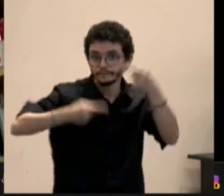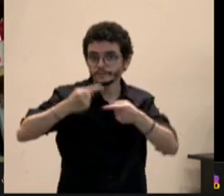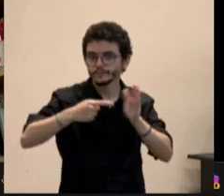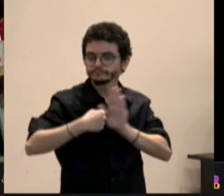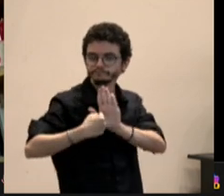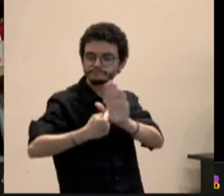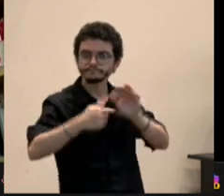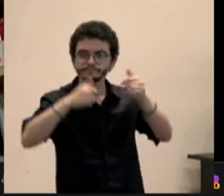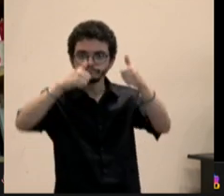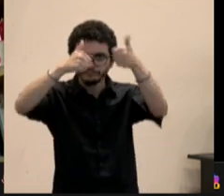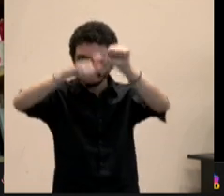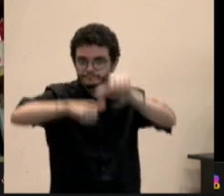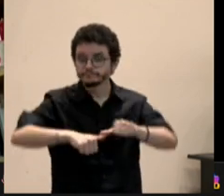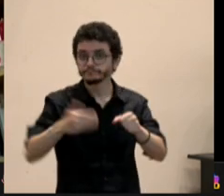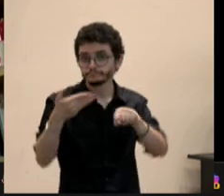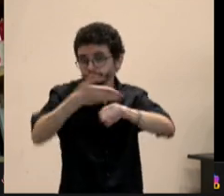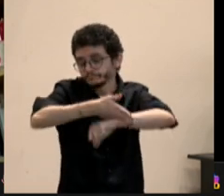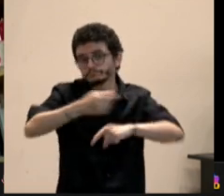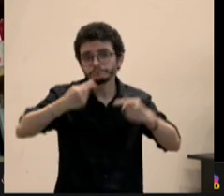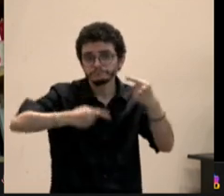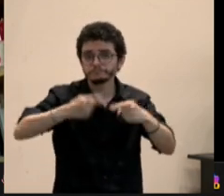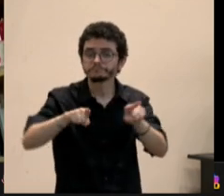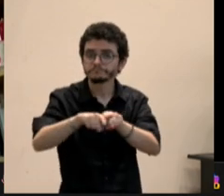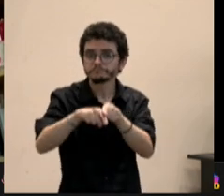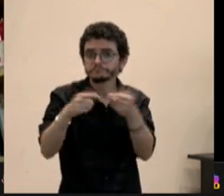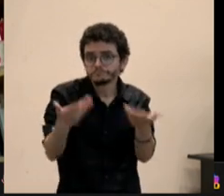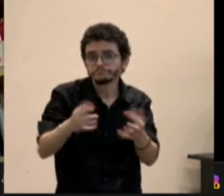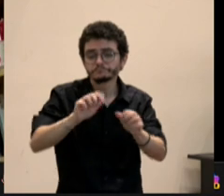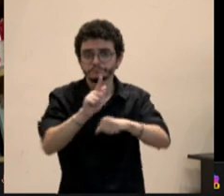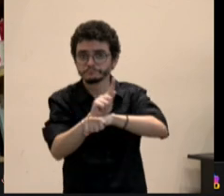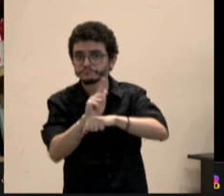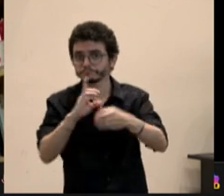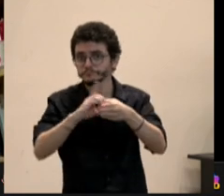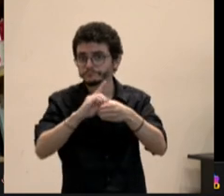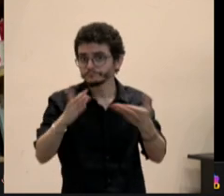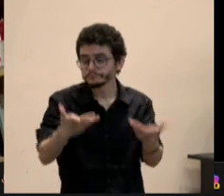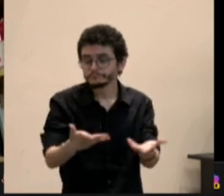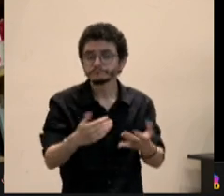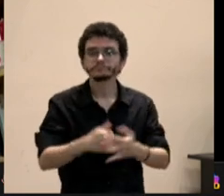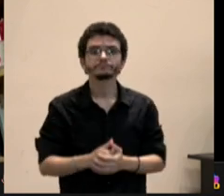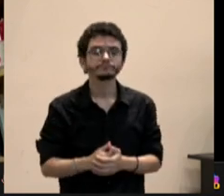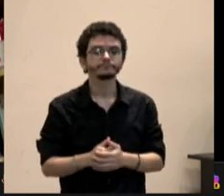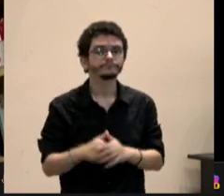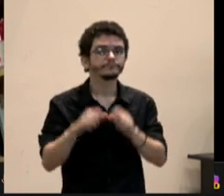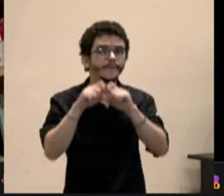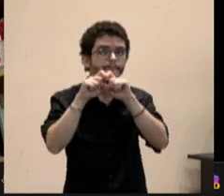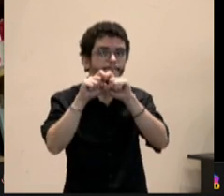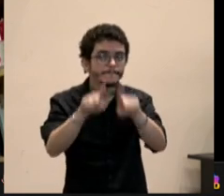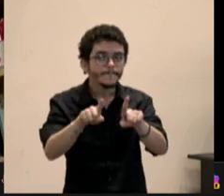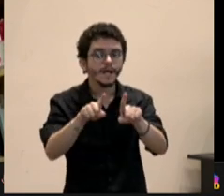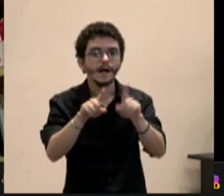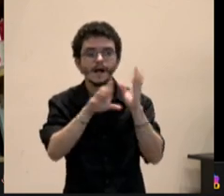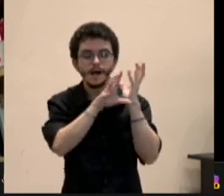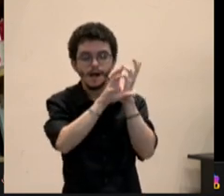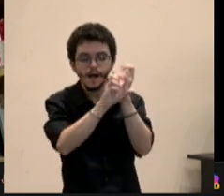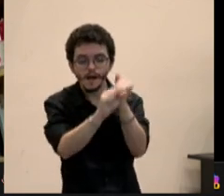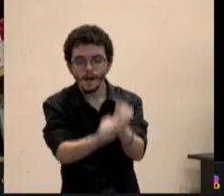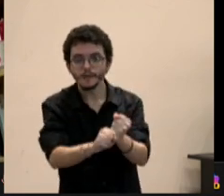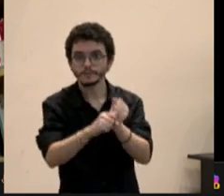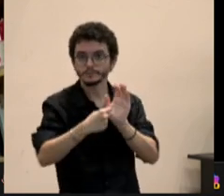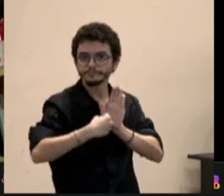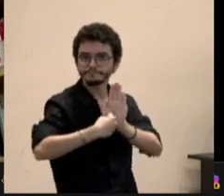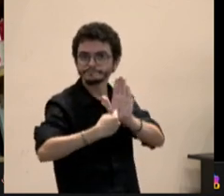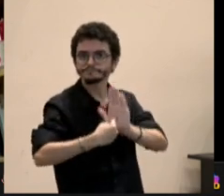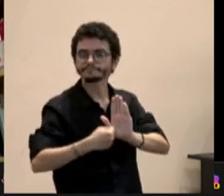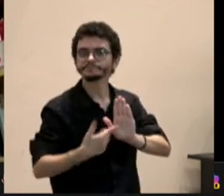avaliação faz parte da discussão também da gestão democrática, mas o resultado desses